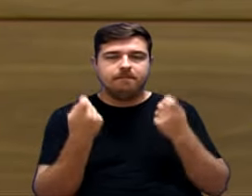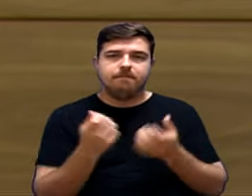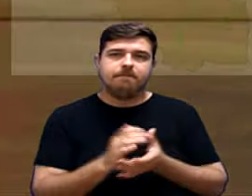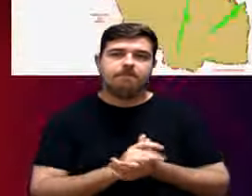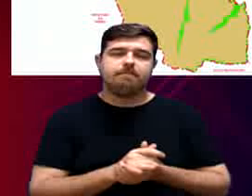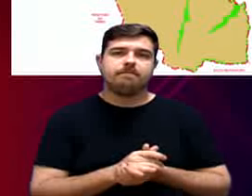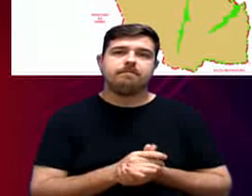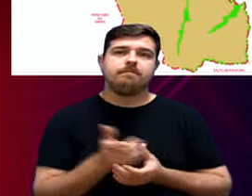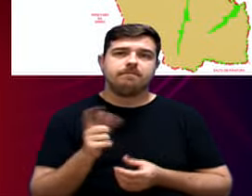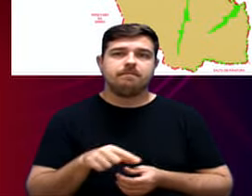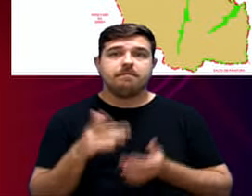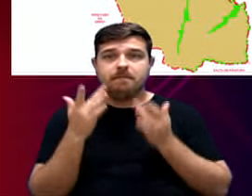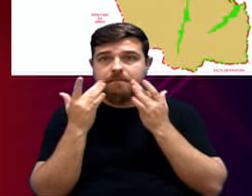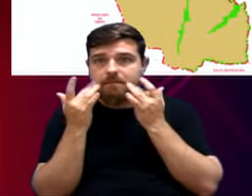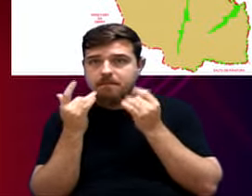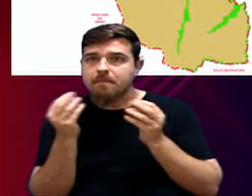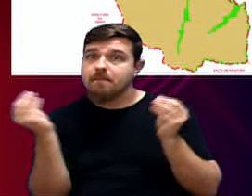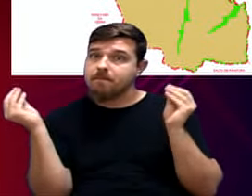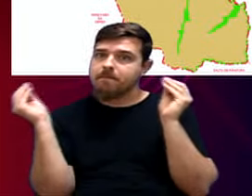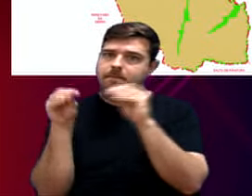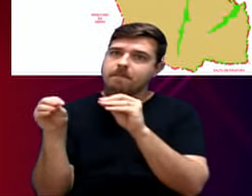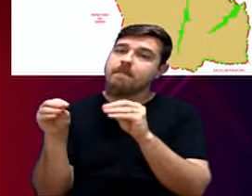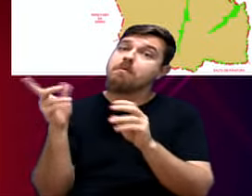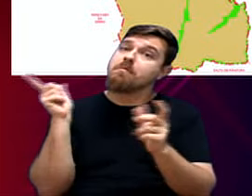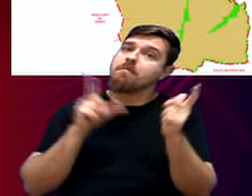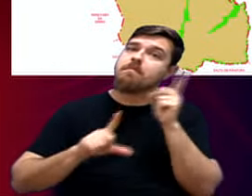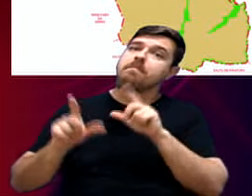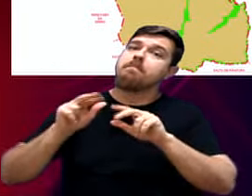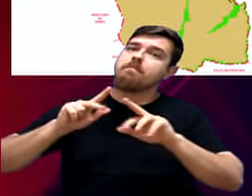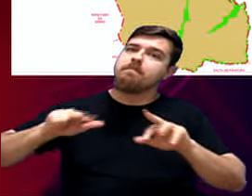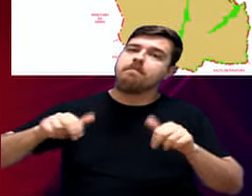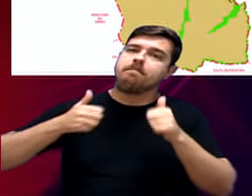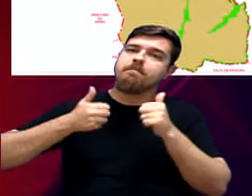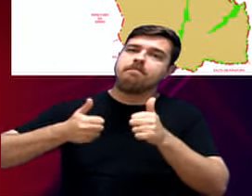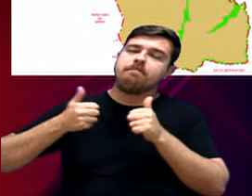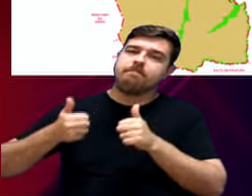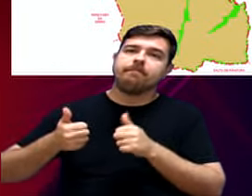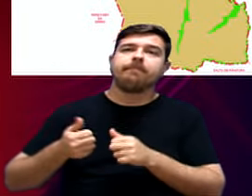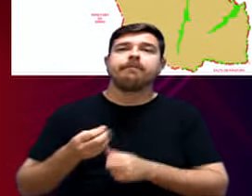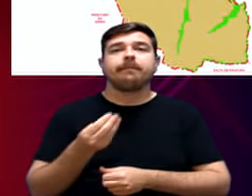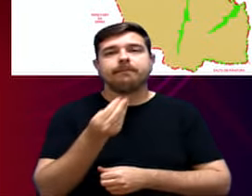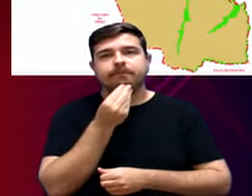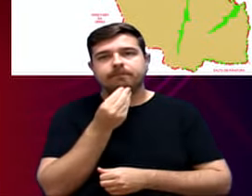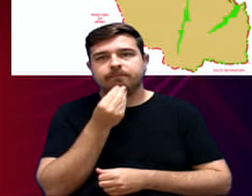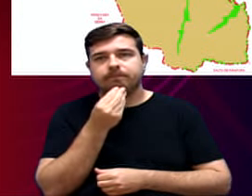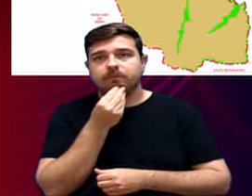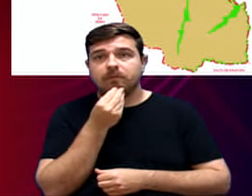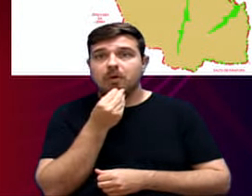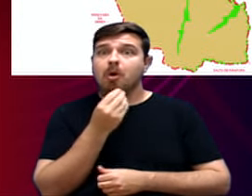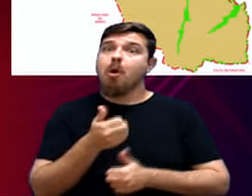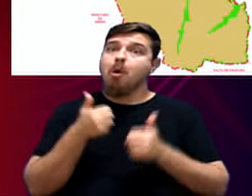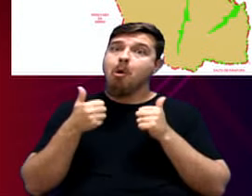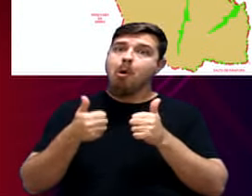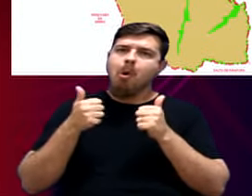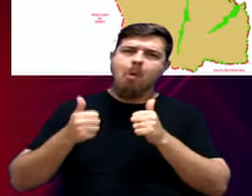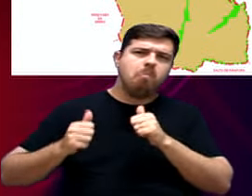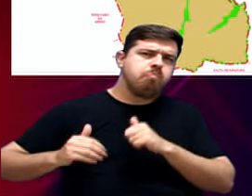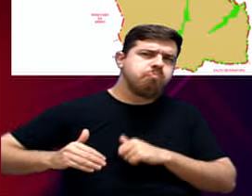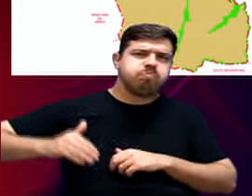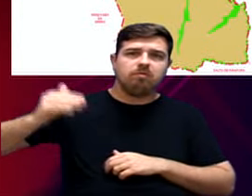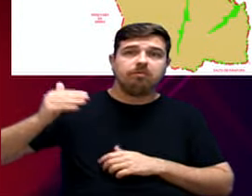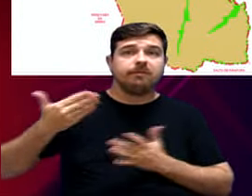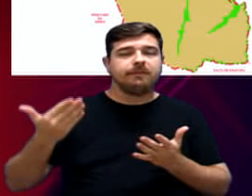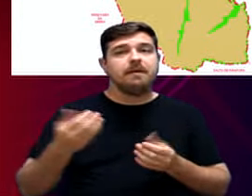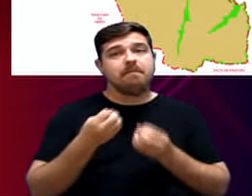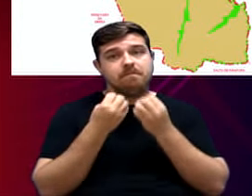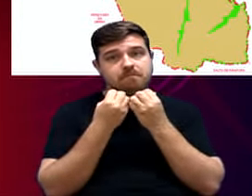gente na apresentação Traz esse ganho considerável É lógico Não é um ganho super relativo mas é